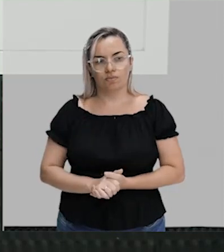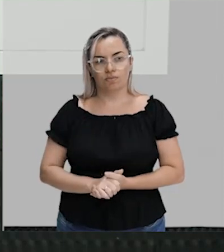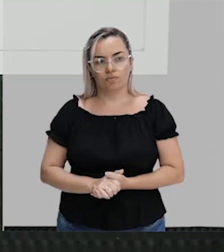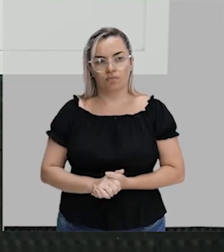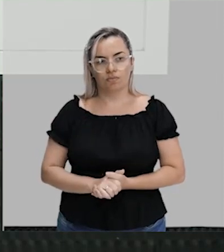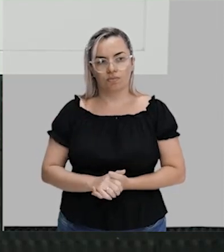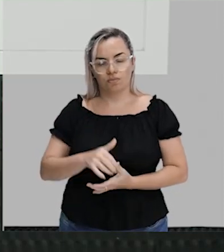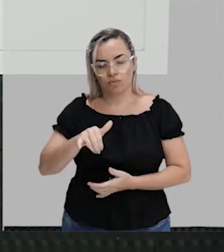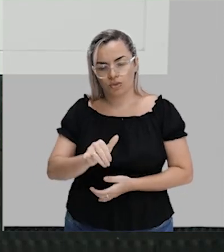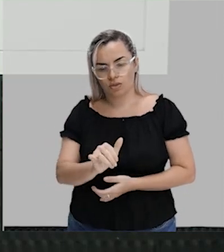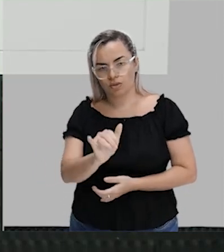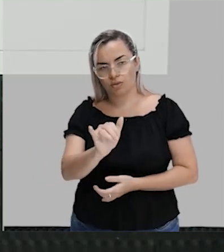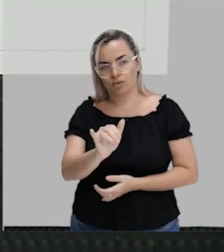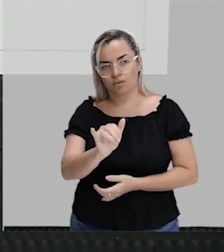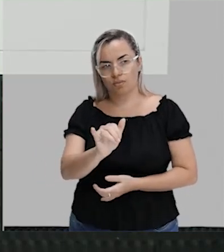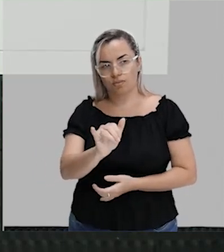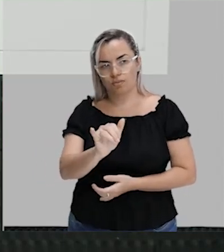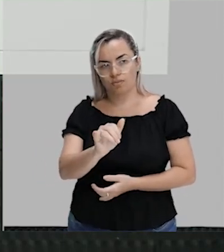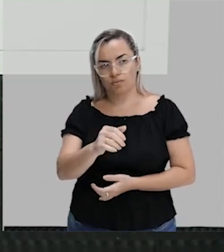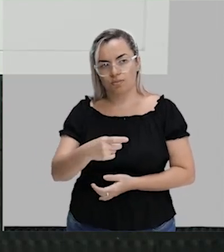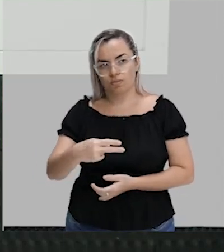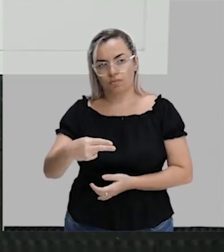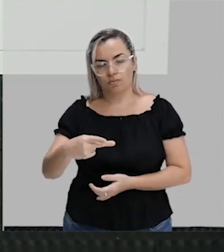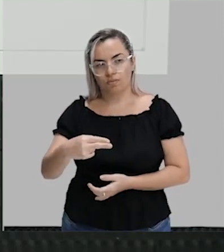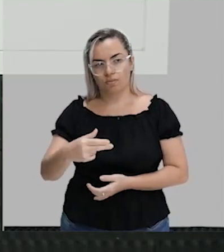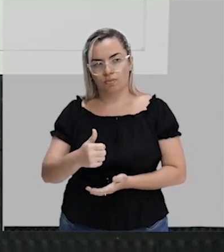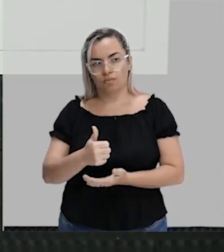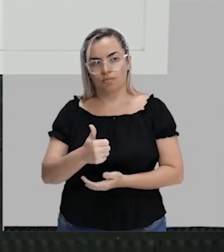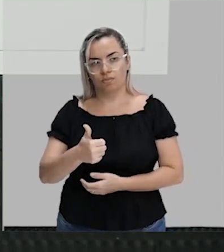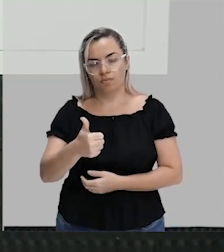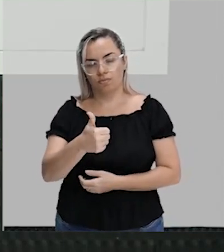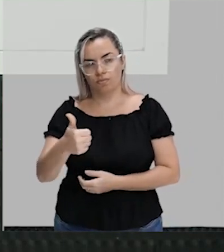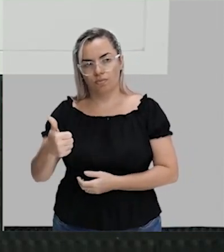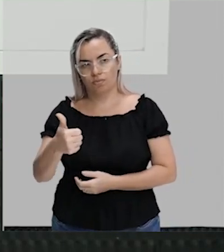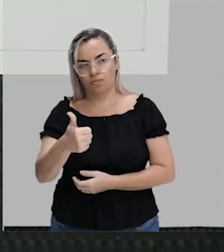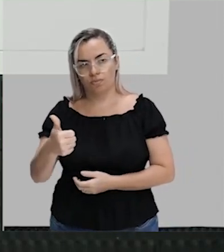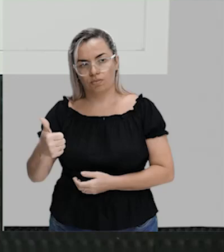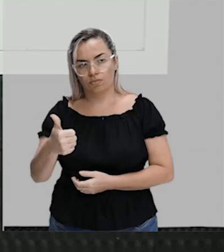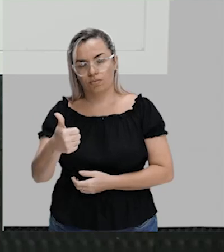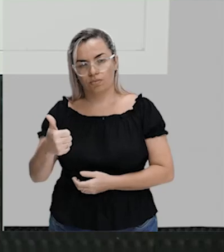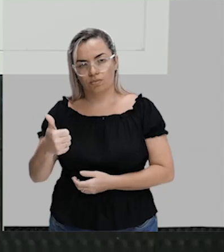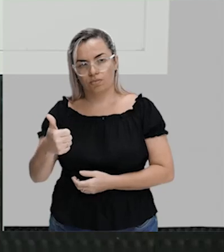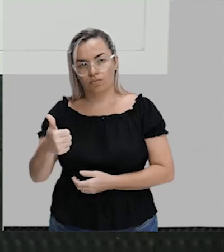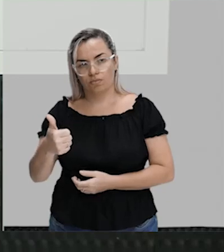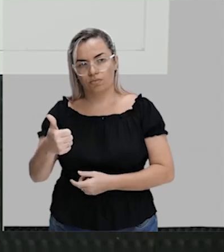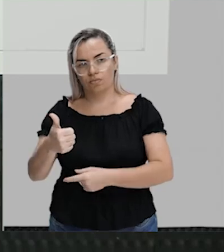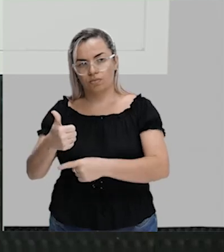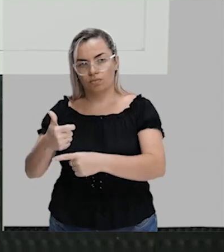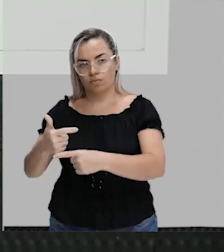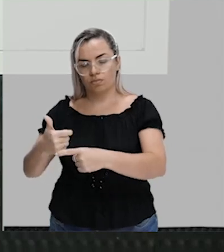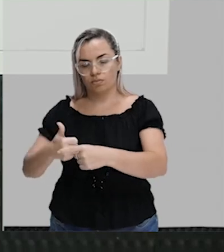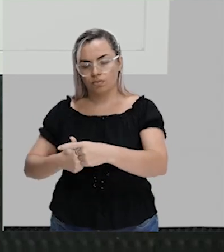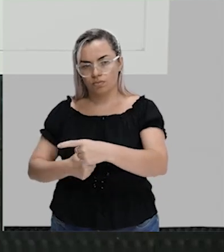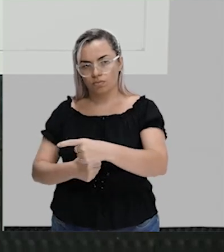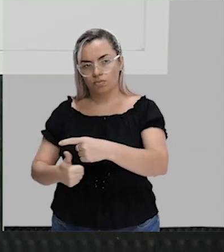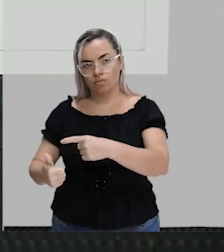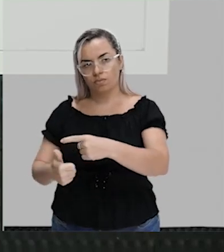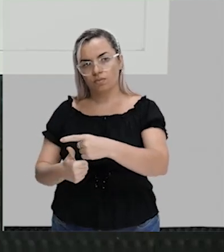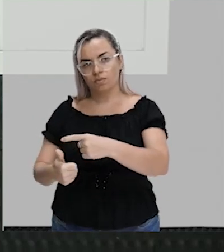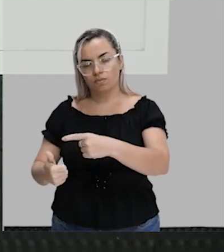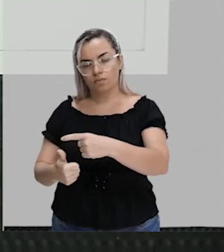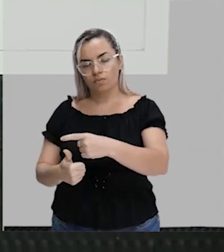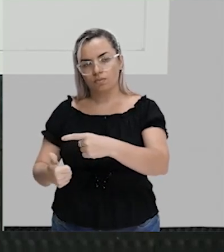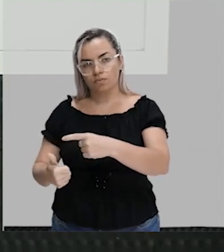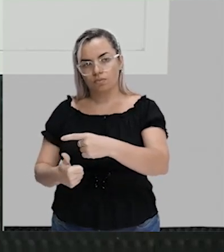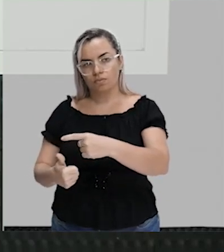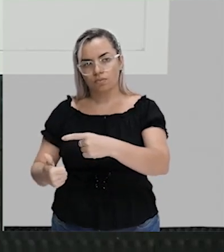vai ser igual a 11 dividido por 11 dividido